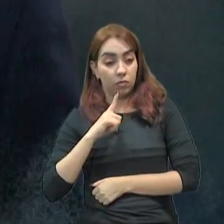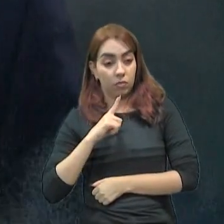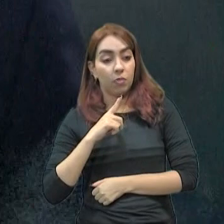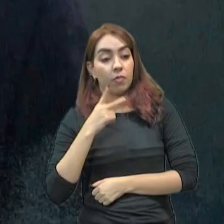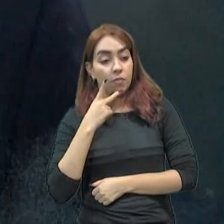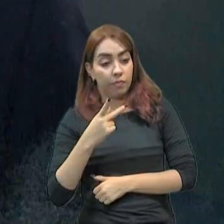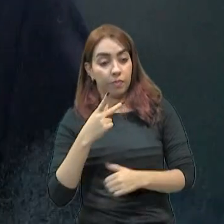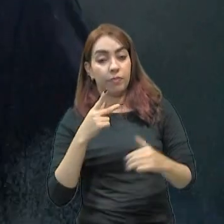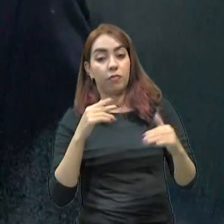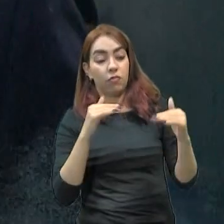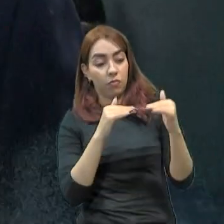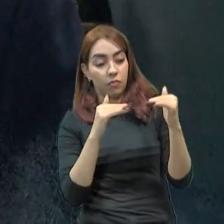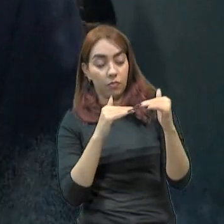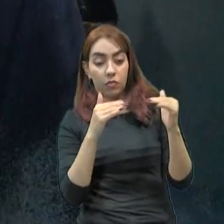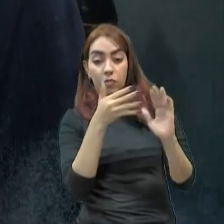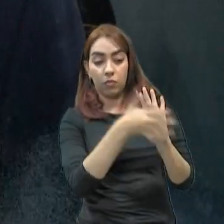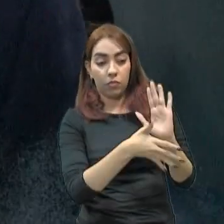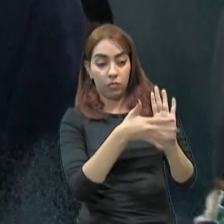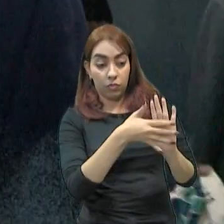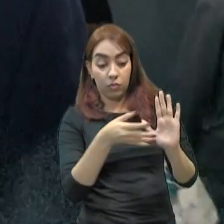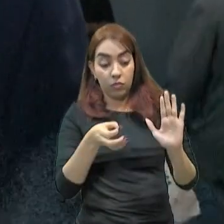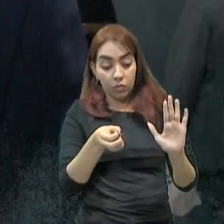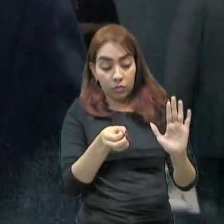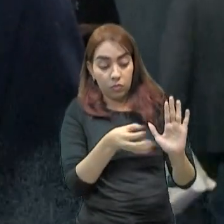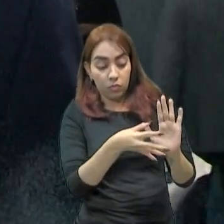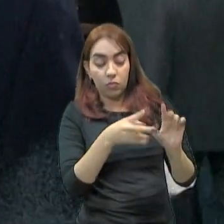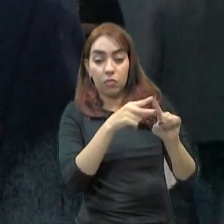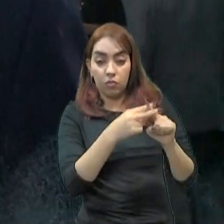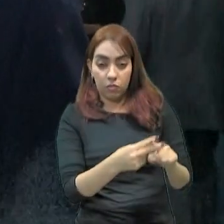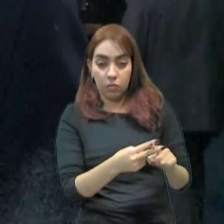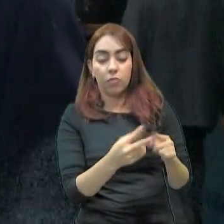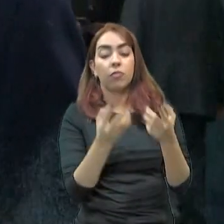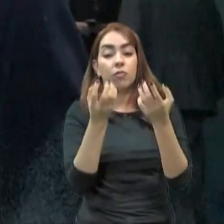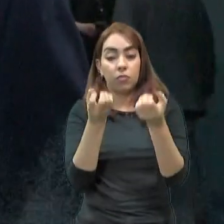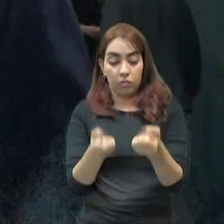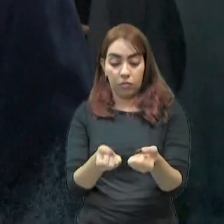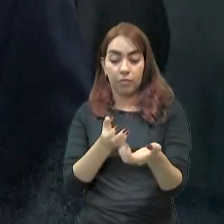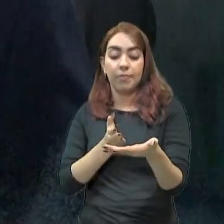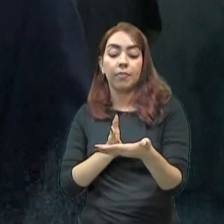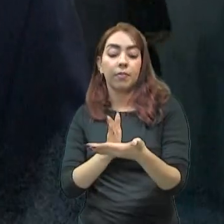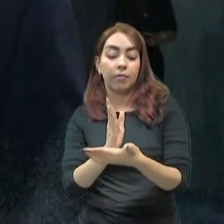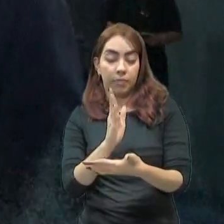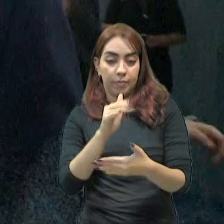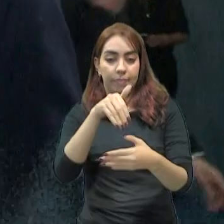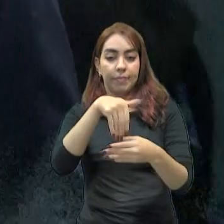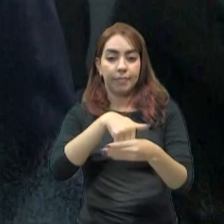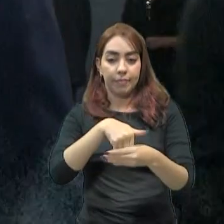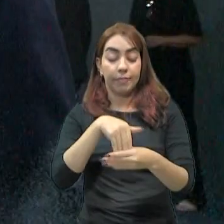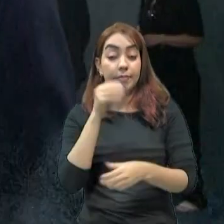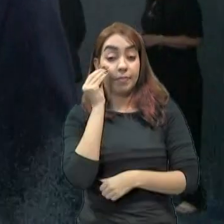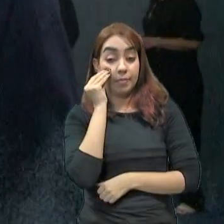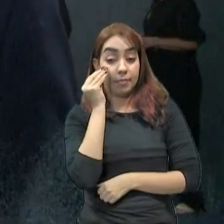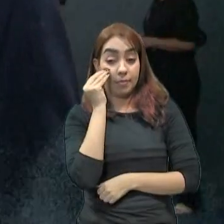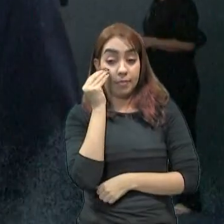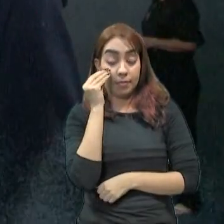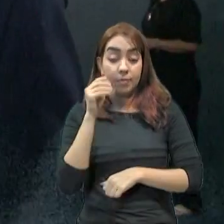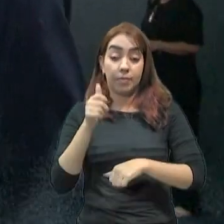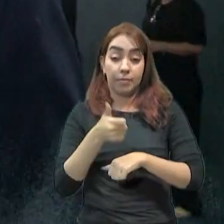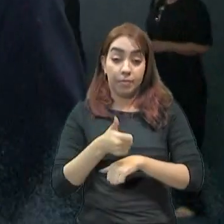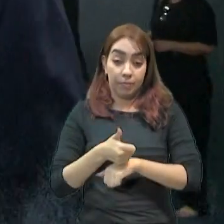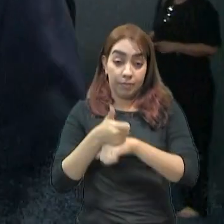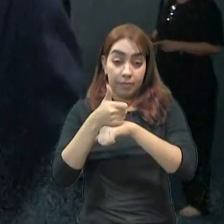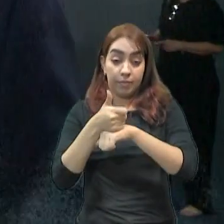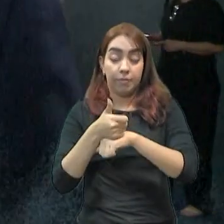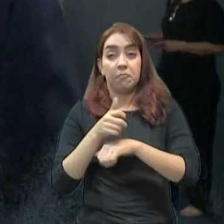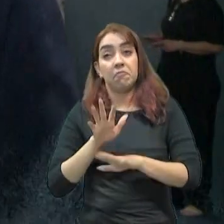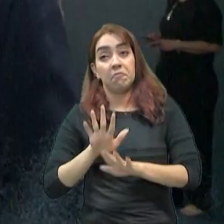com essa nova redação então a gente de fato aprovou era a nossa grande preocupação tentamos melhorar o texto tinha sido rejeitado